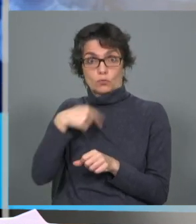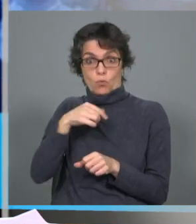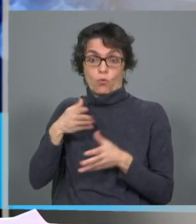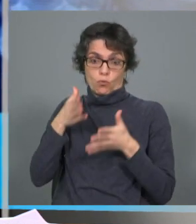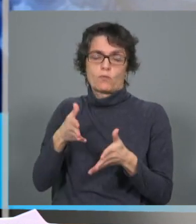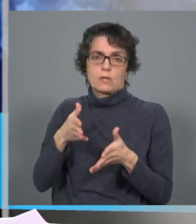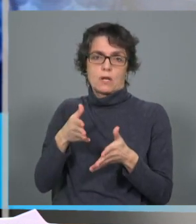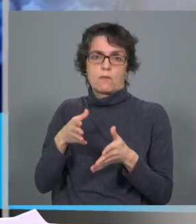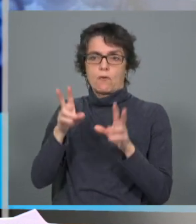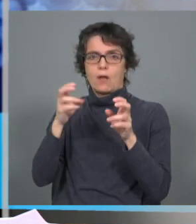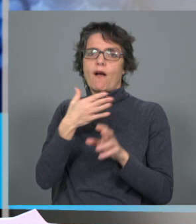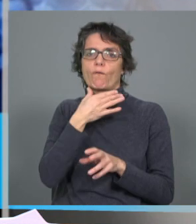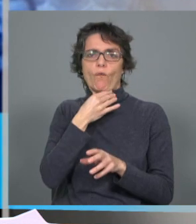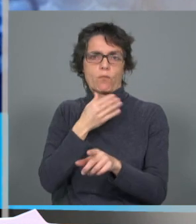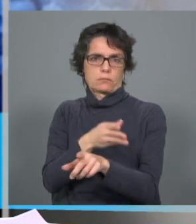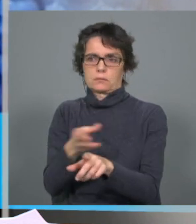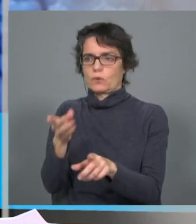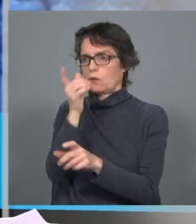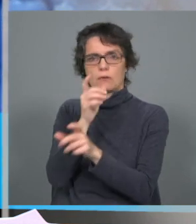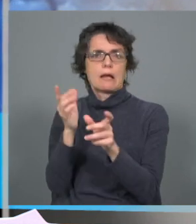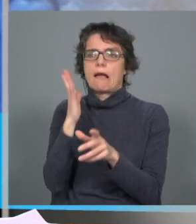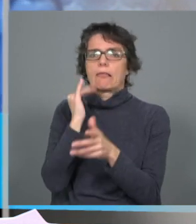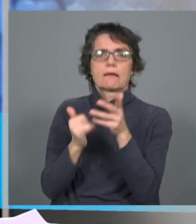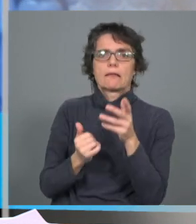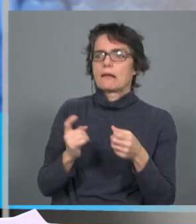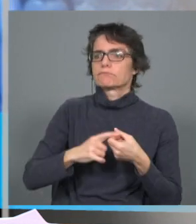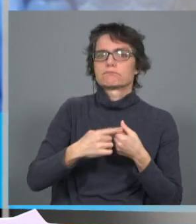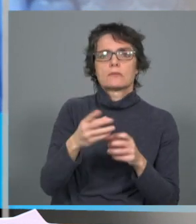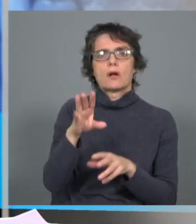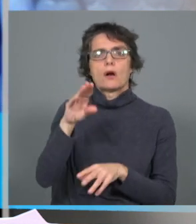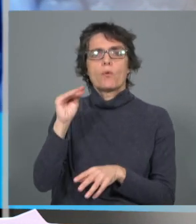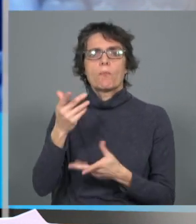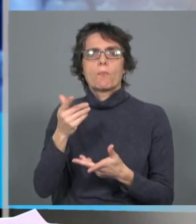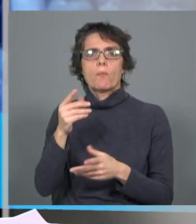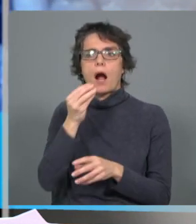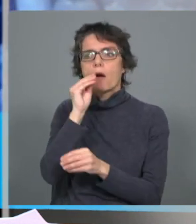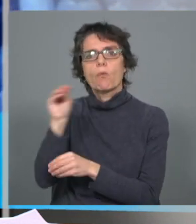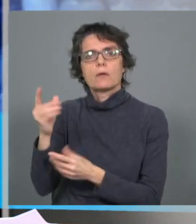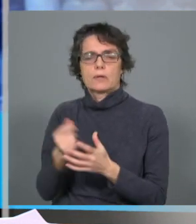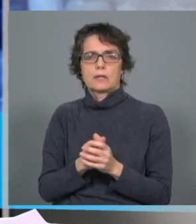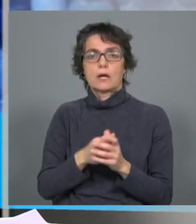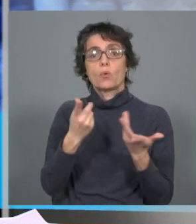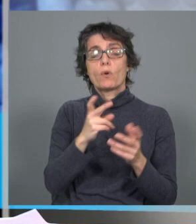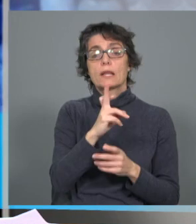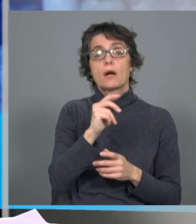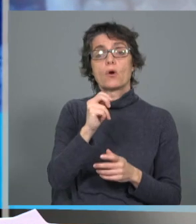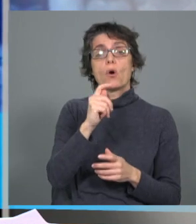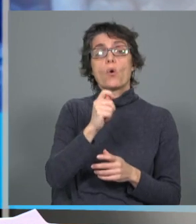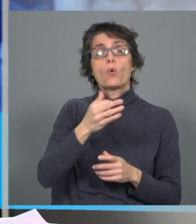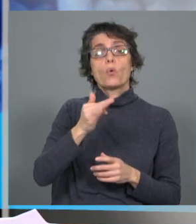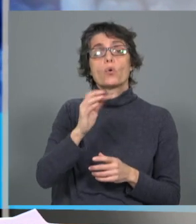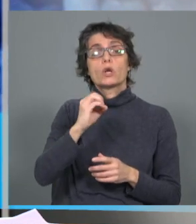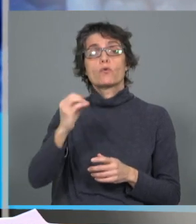a fome. E apoiámos quer o Banco Alimentar, quer o ReFood. Por exemplo, o ReFood tem graça. O ReFood